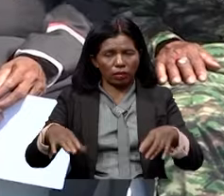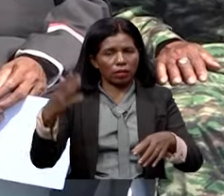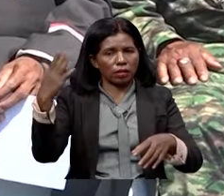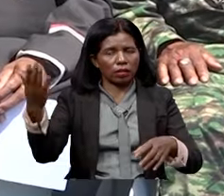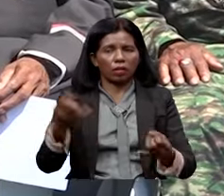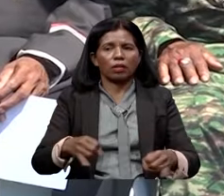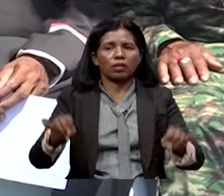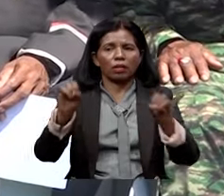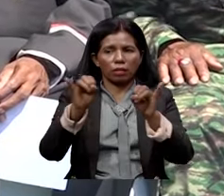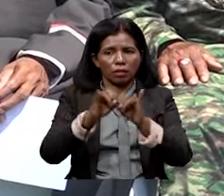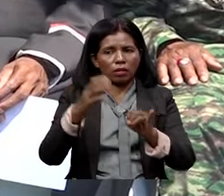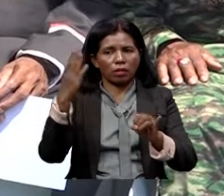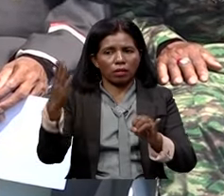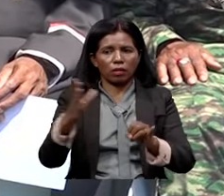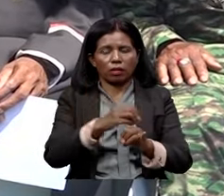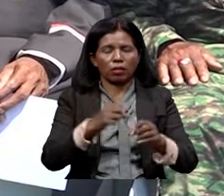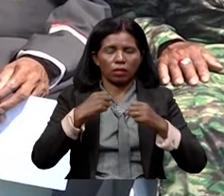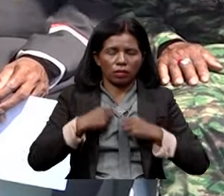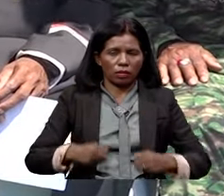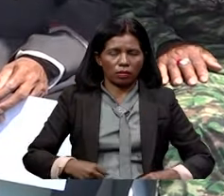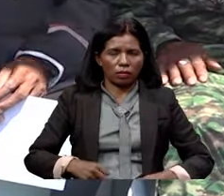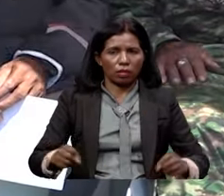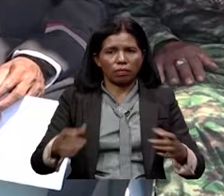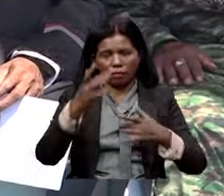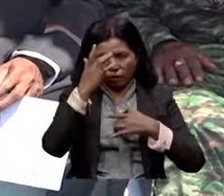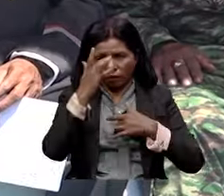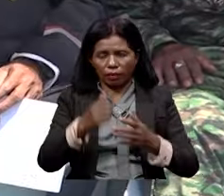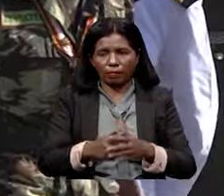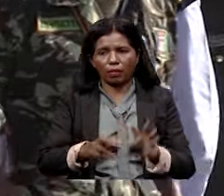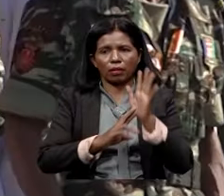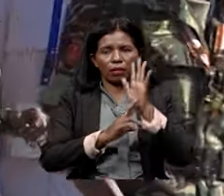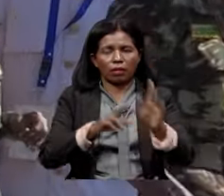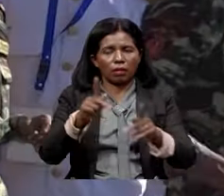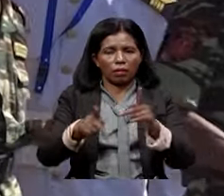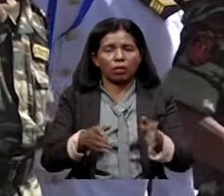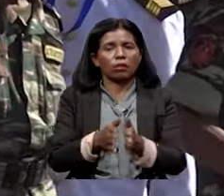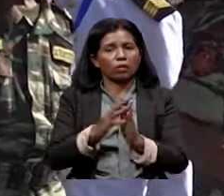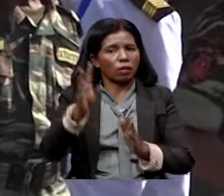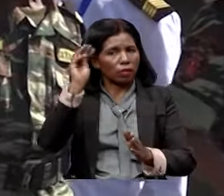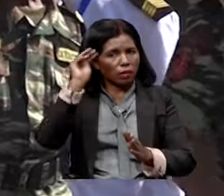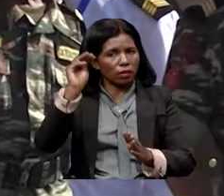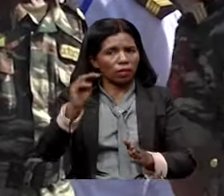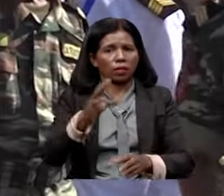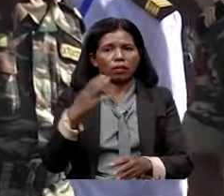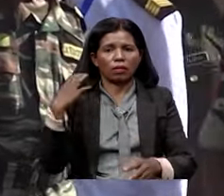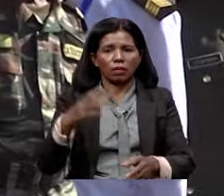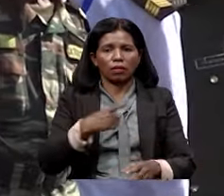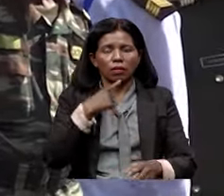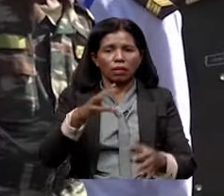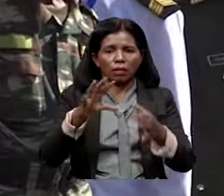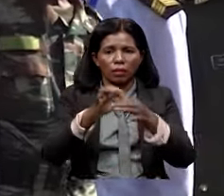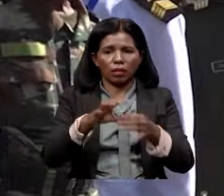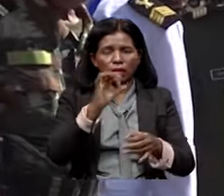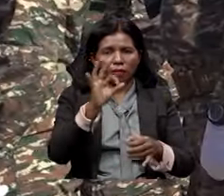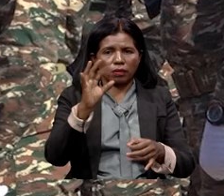a instituição refere a condição de saúde lá estável. Da maneira, representante do povo, né, o seu ministério competente, Aruca, membro